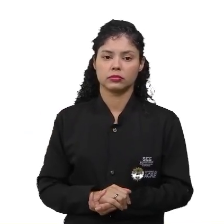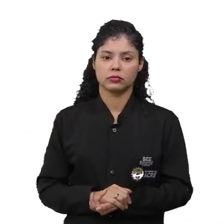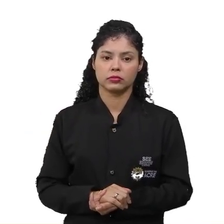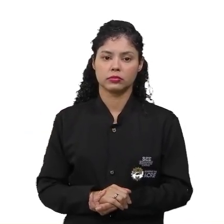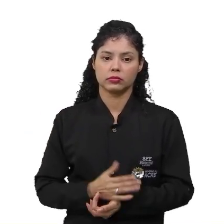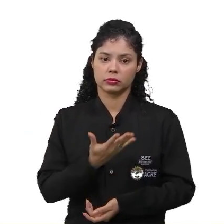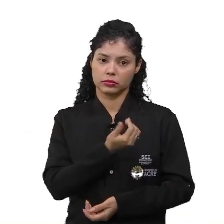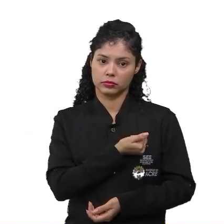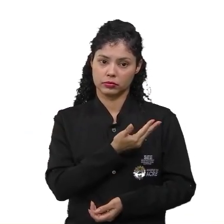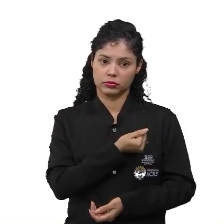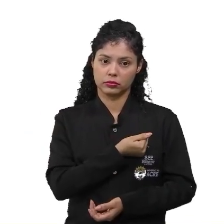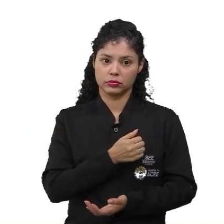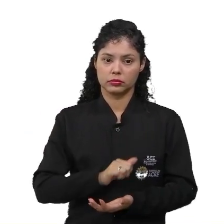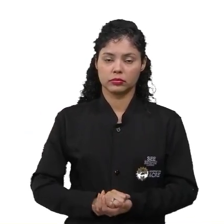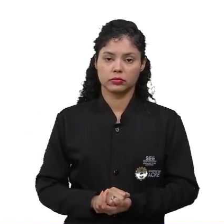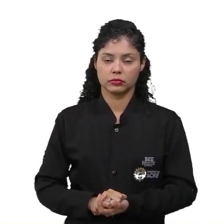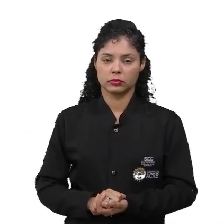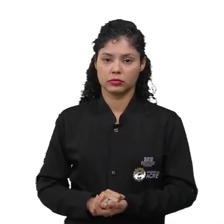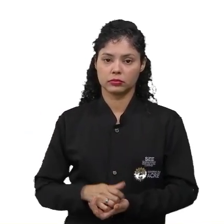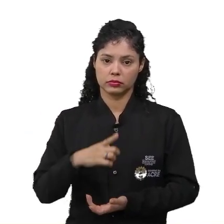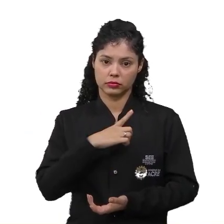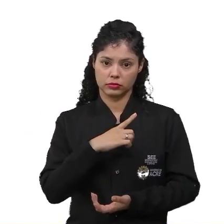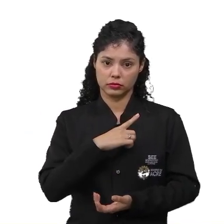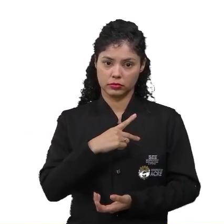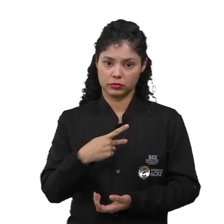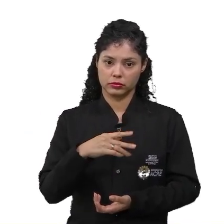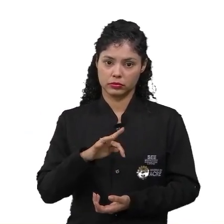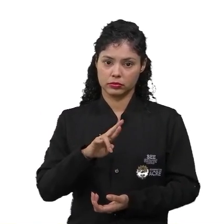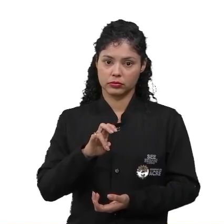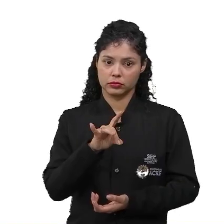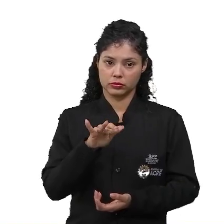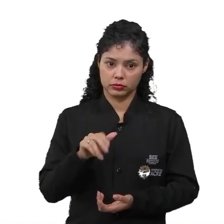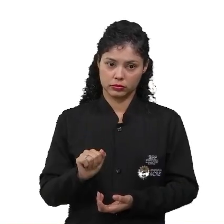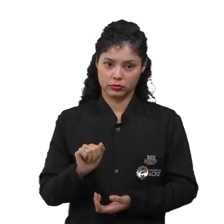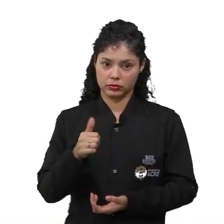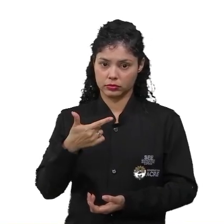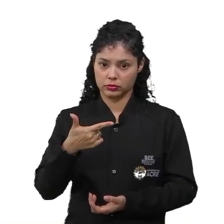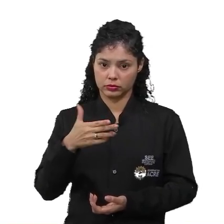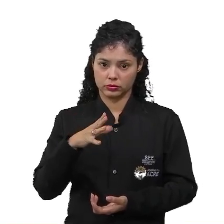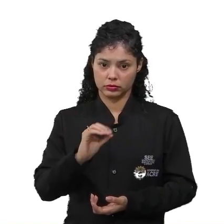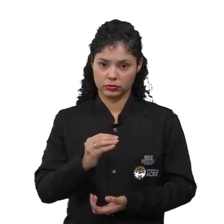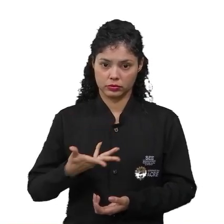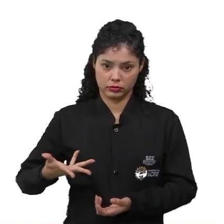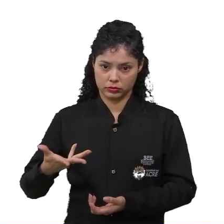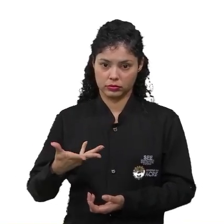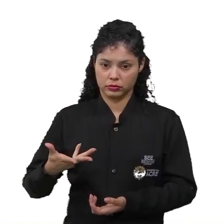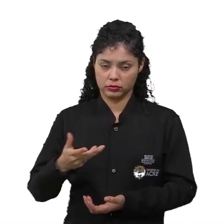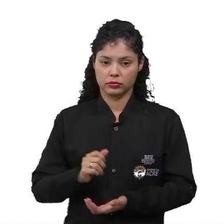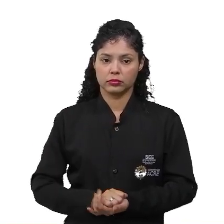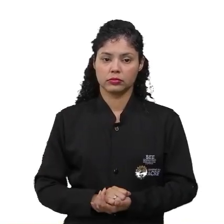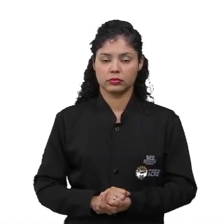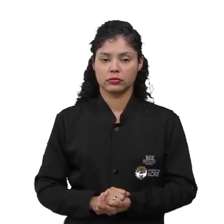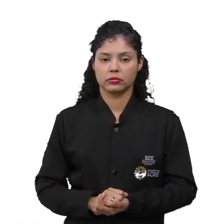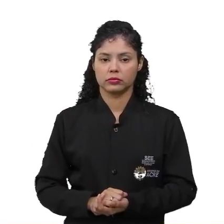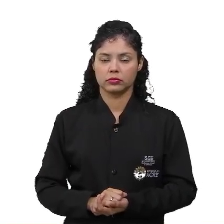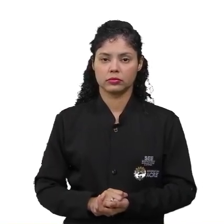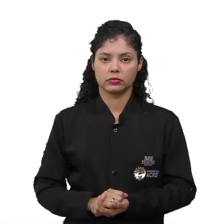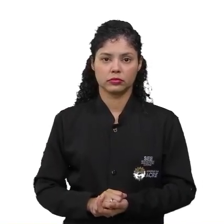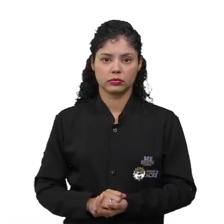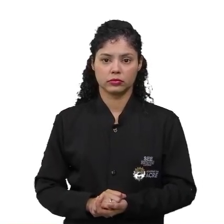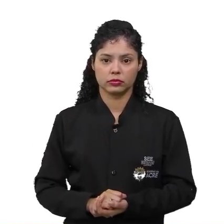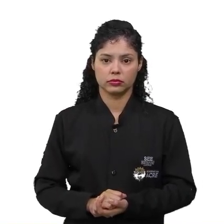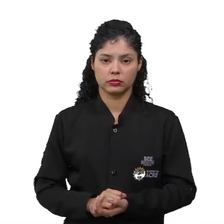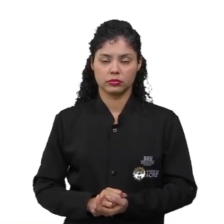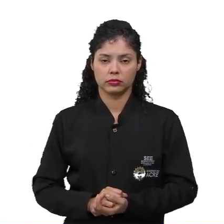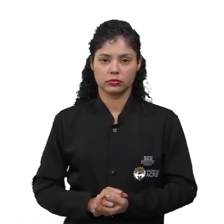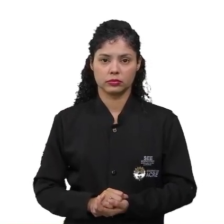Esse número, que é a potência da base 2, nós vamos dar um nome a ele. Já, vamos lá.